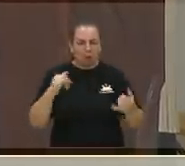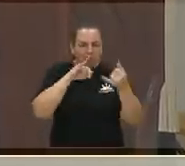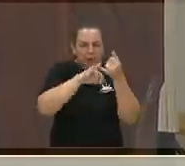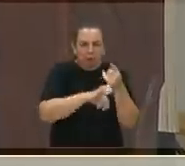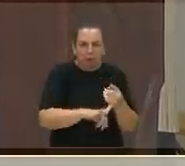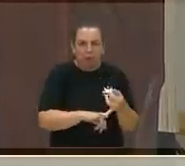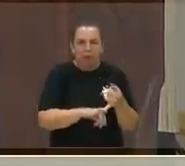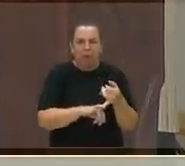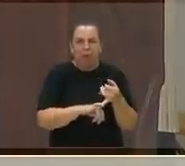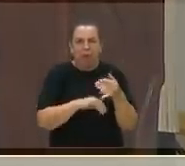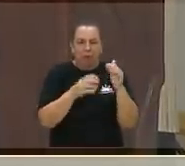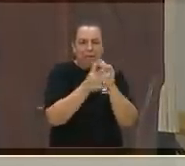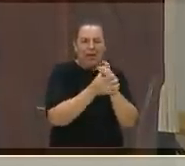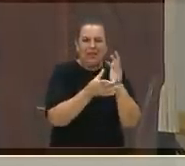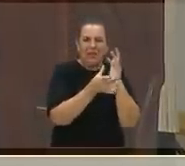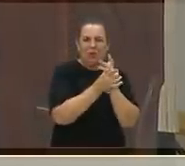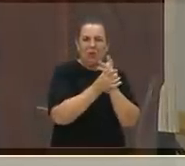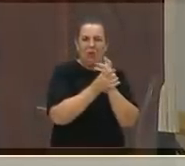a traição